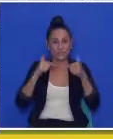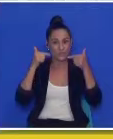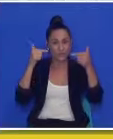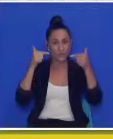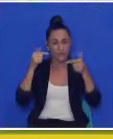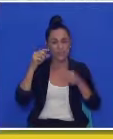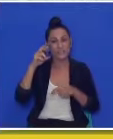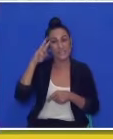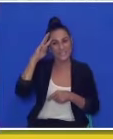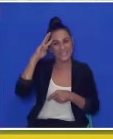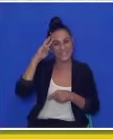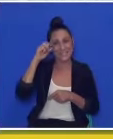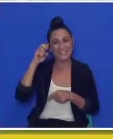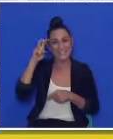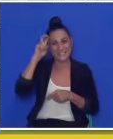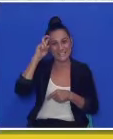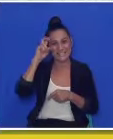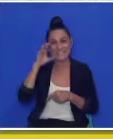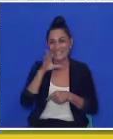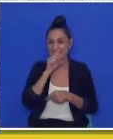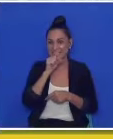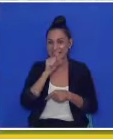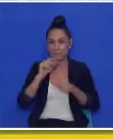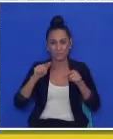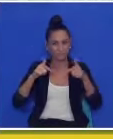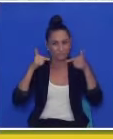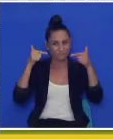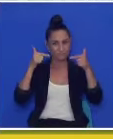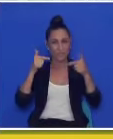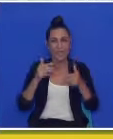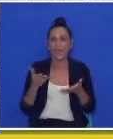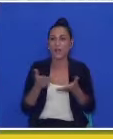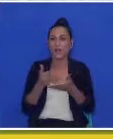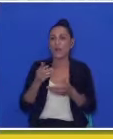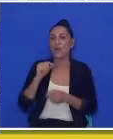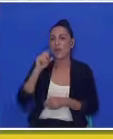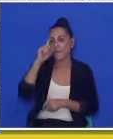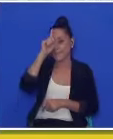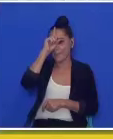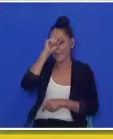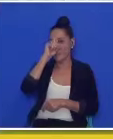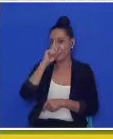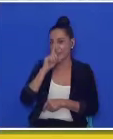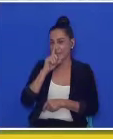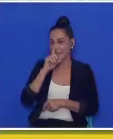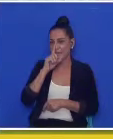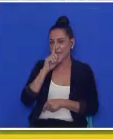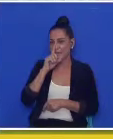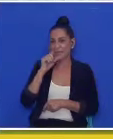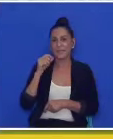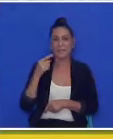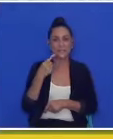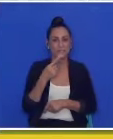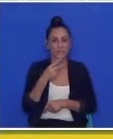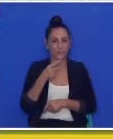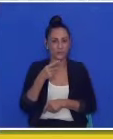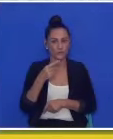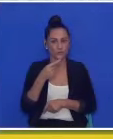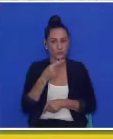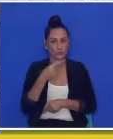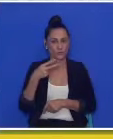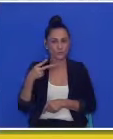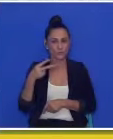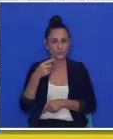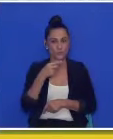de sorte quinta, tem dia de sorte sábado. Bola amarela número 12. Amarela 12. São 3